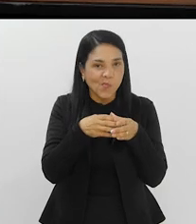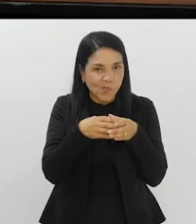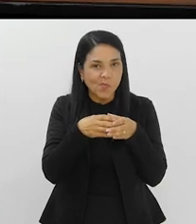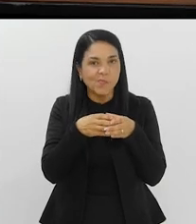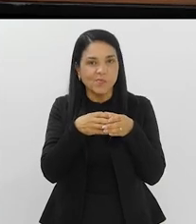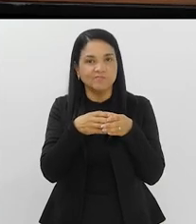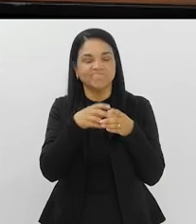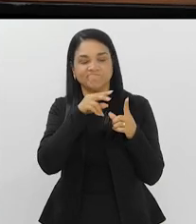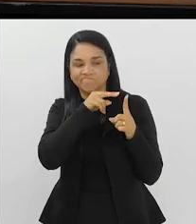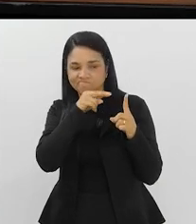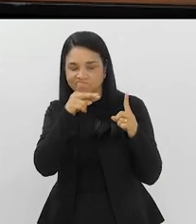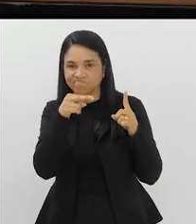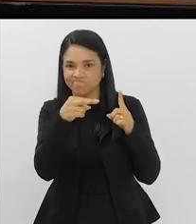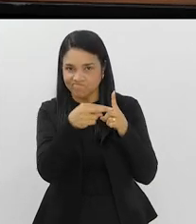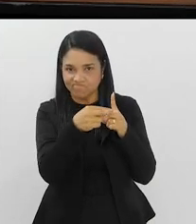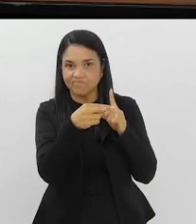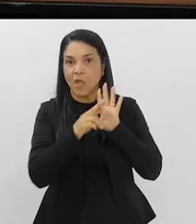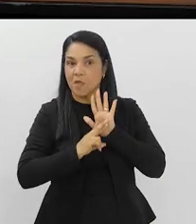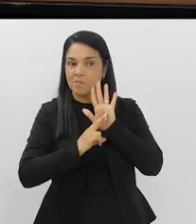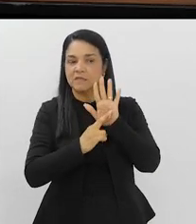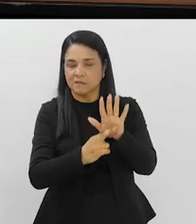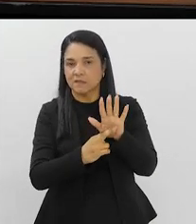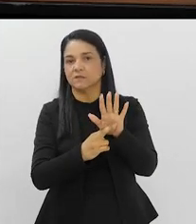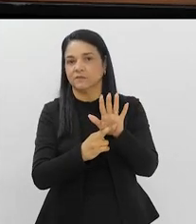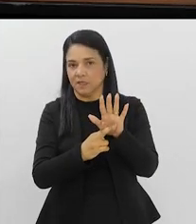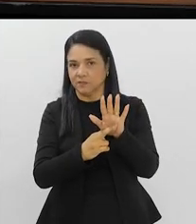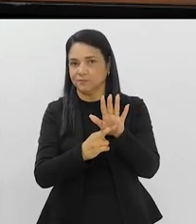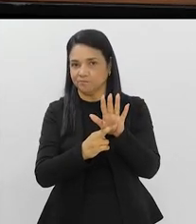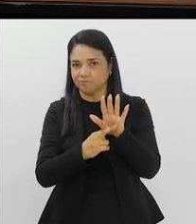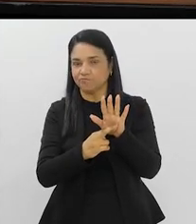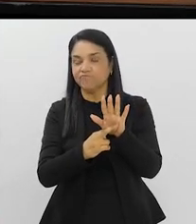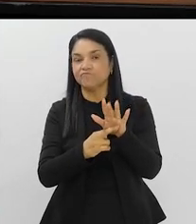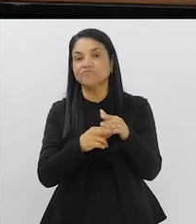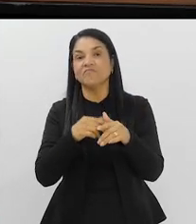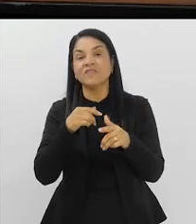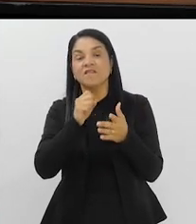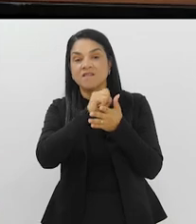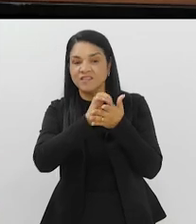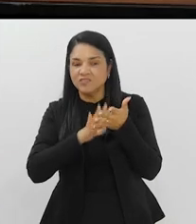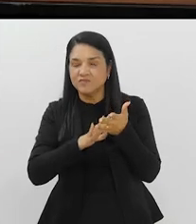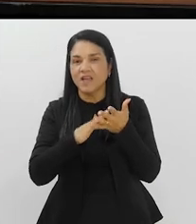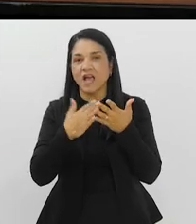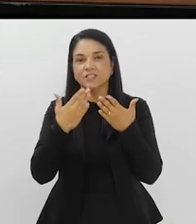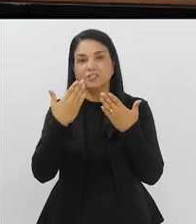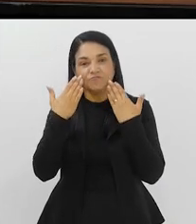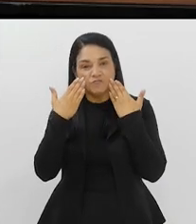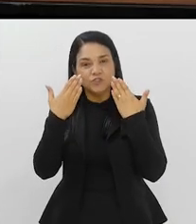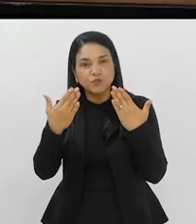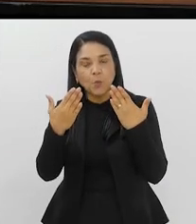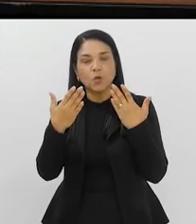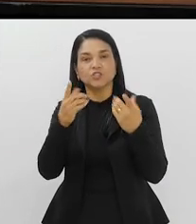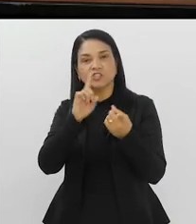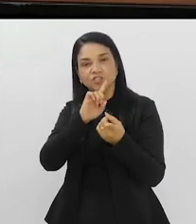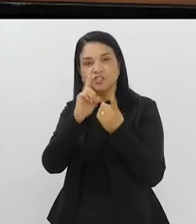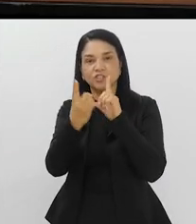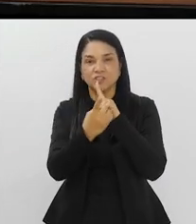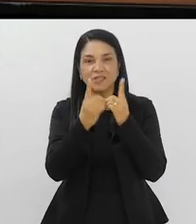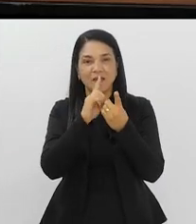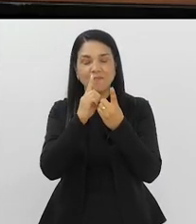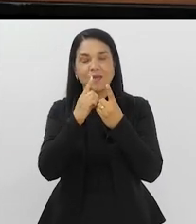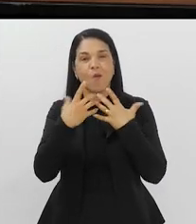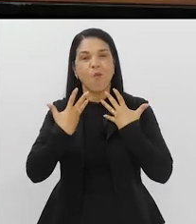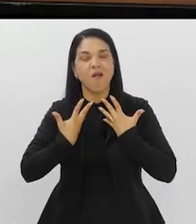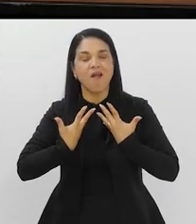nos demanda, do ponto de vista de representatividade, com muita frequência. Mas são atividades que estão muito expostas a essas dinâmicas